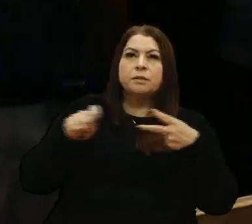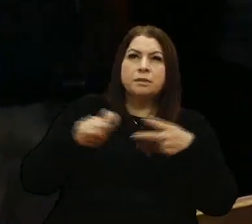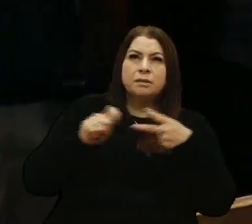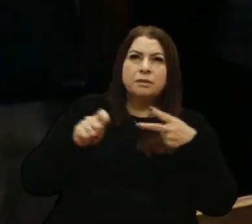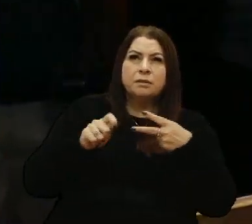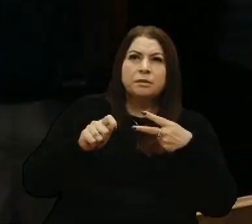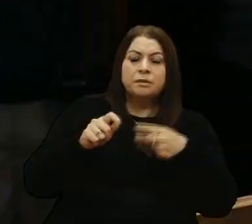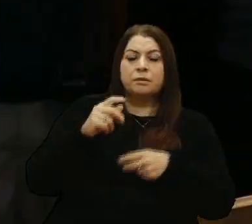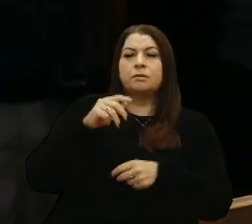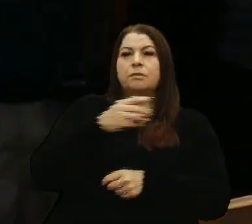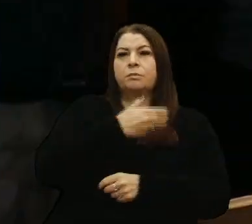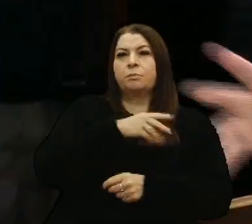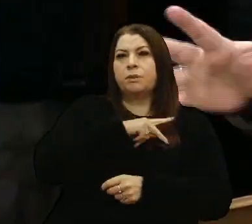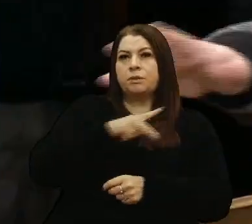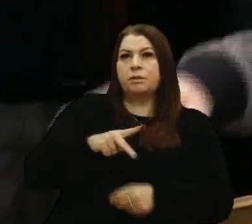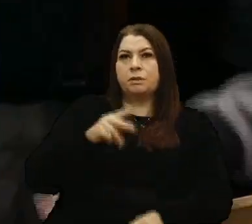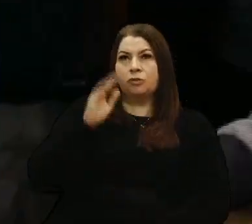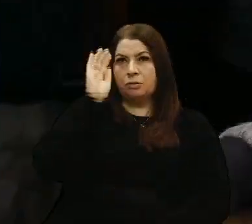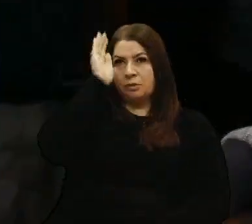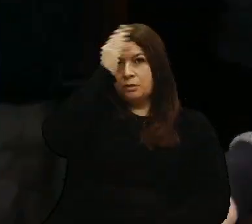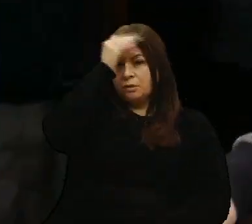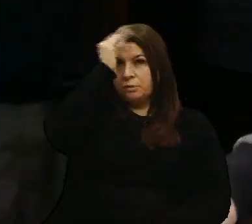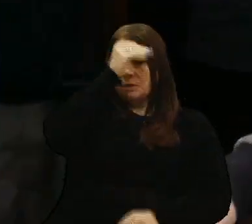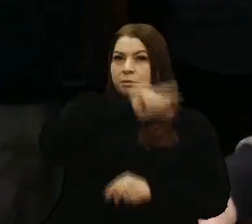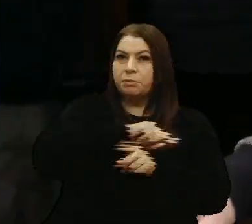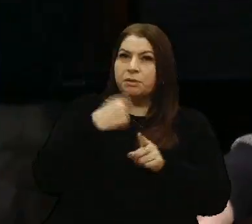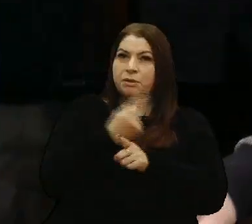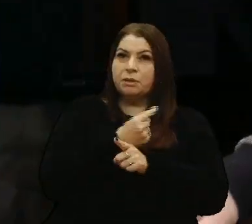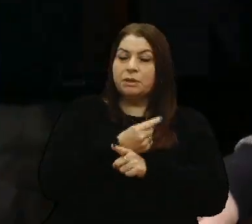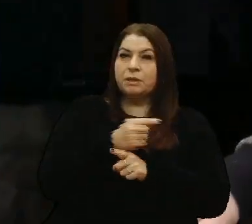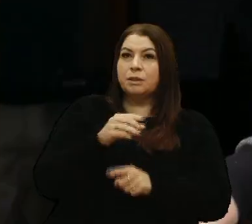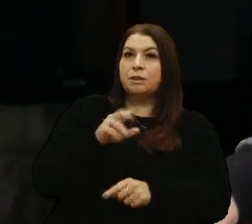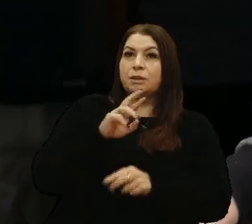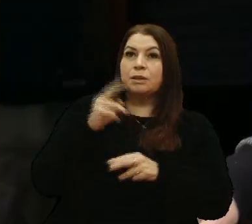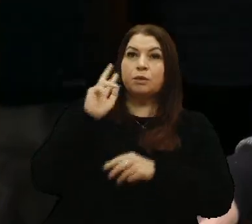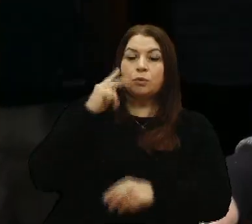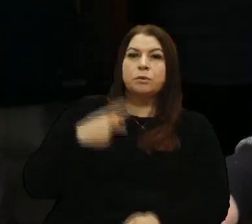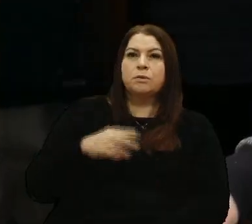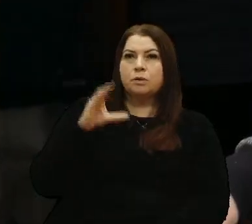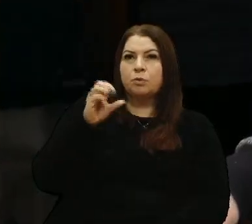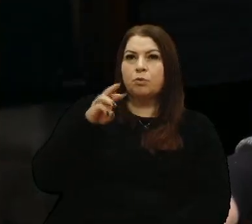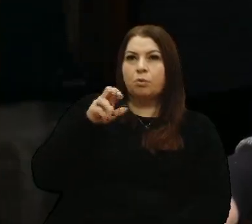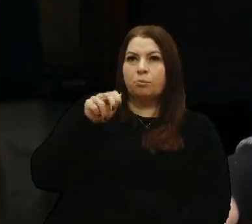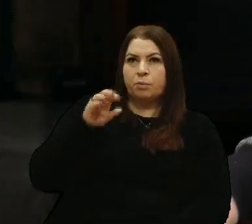Trump reconheceu o Comando Vermelho e o